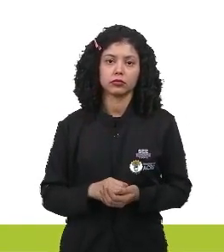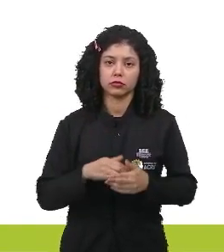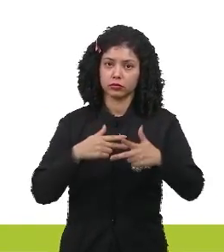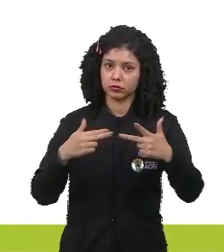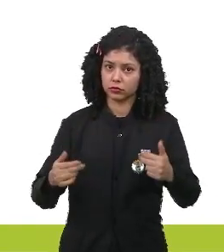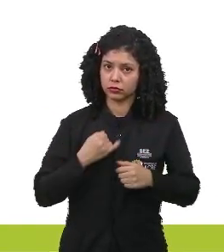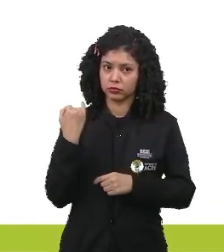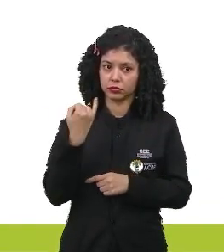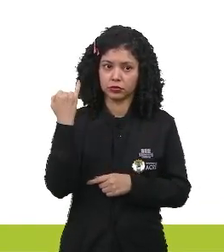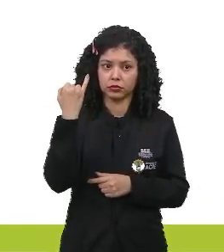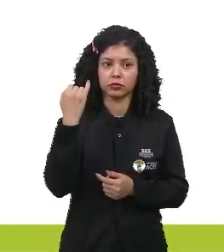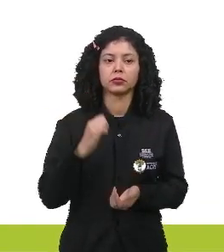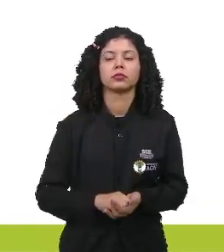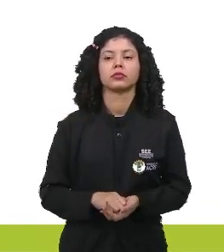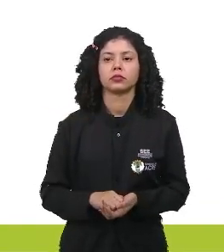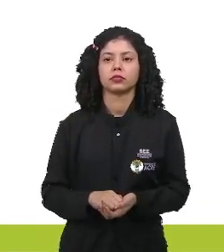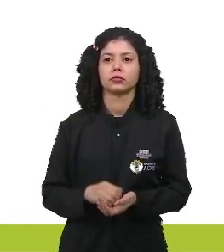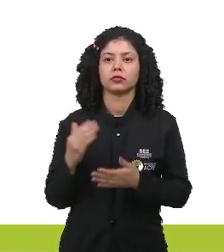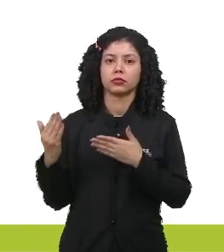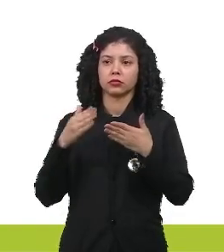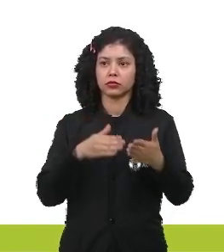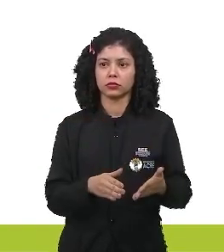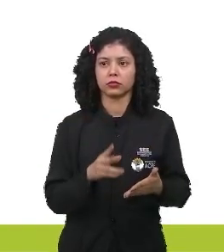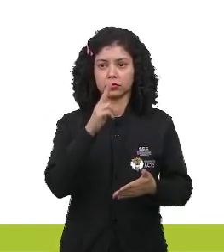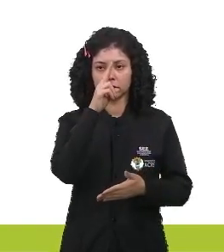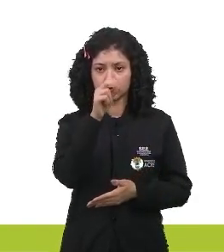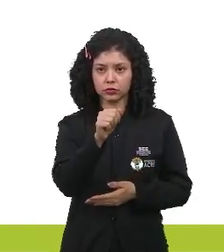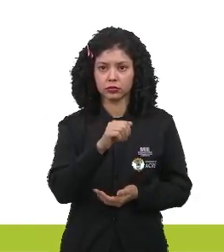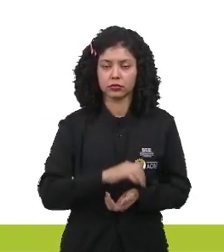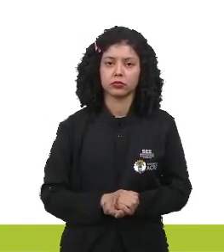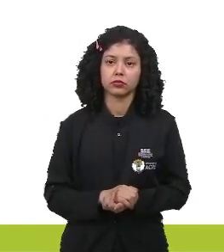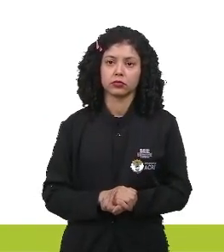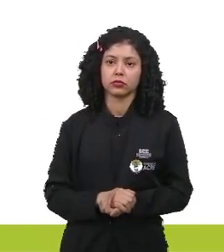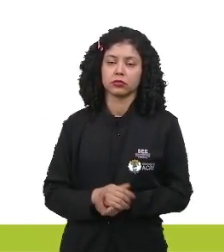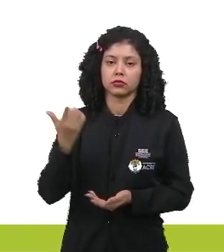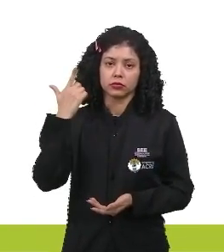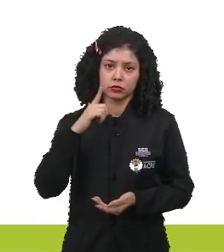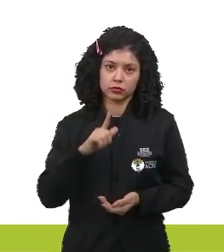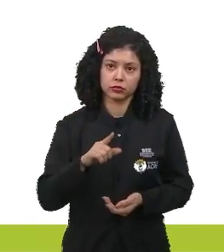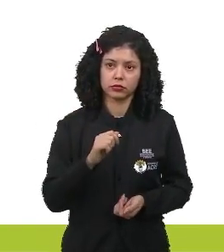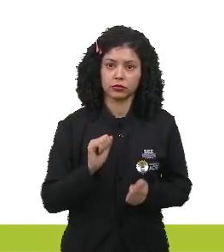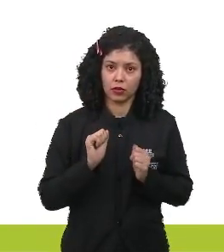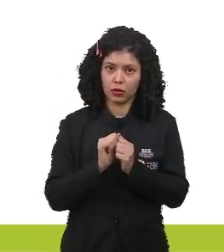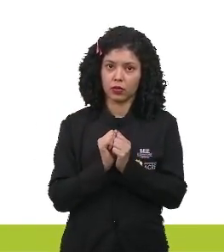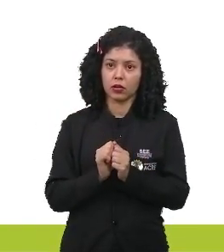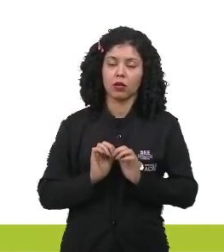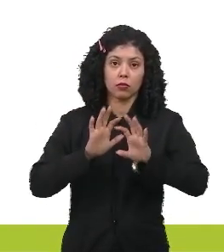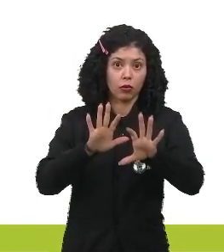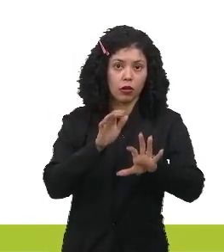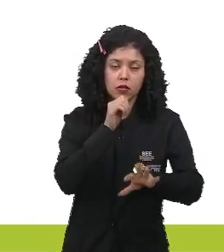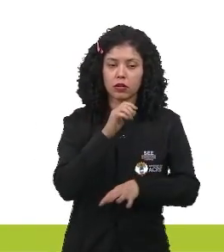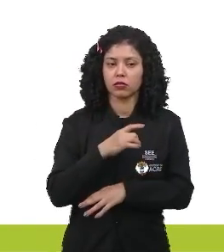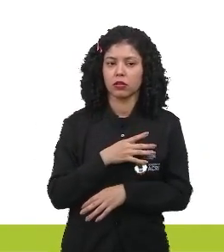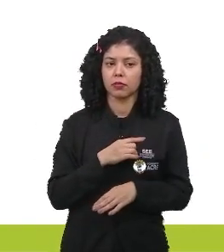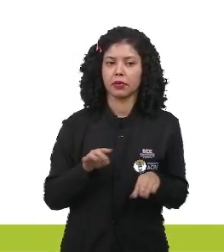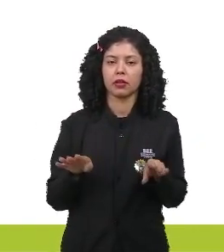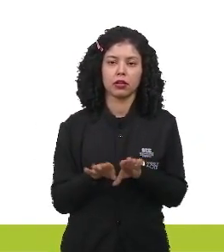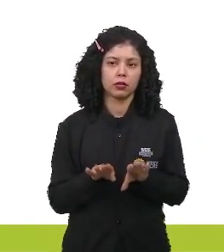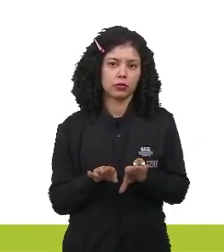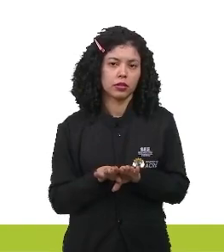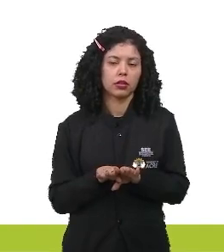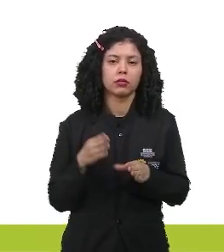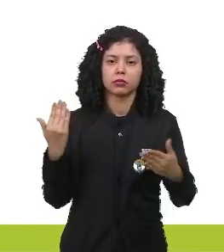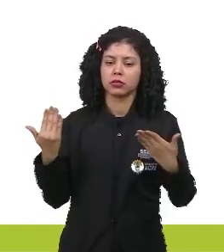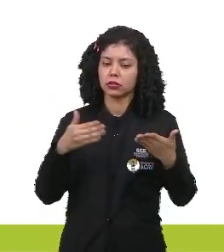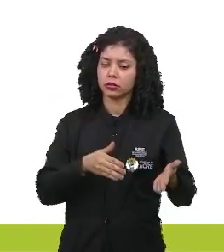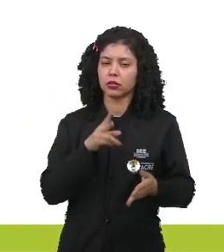coisas importantes para chegar ao poder ser capaz de assustar então o medo também é um recurso para se